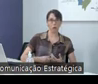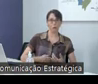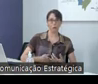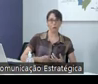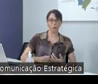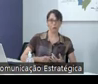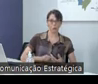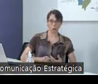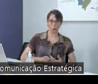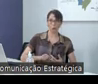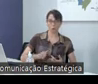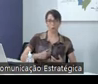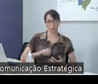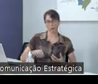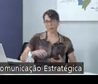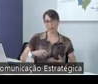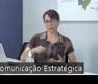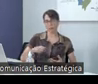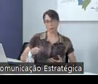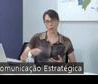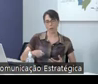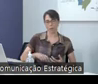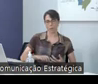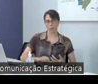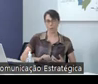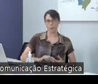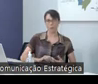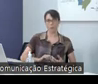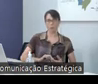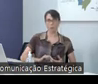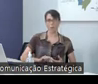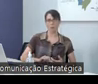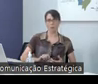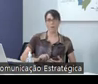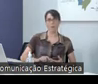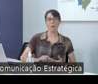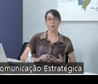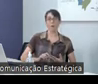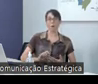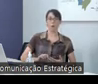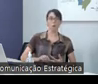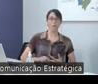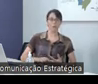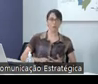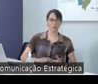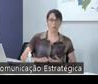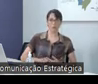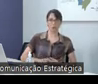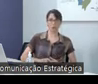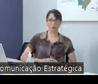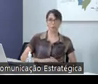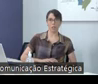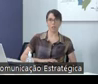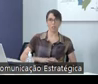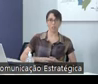adulto que teve o óbito que tava sem querer por um erro da data de nascimento do relatório errado ou uma criança